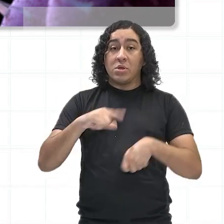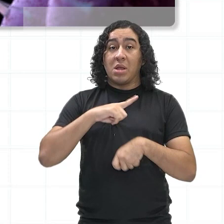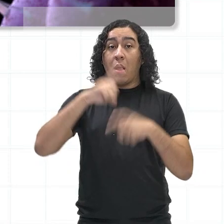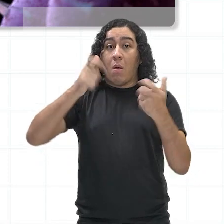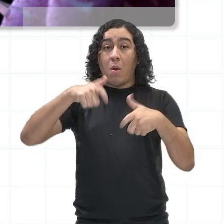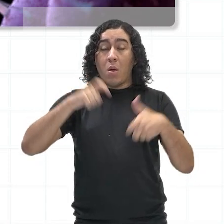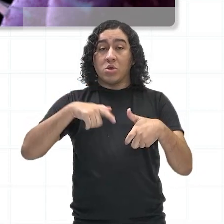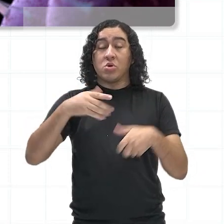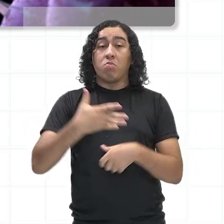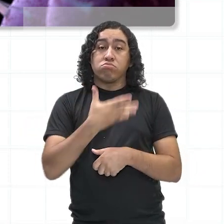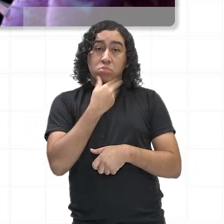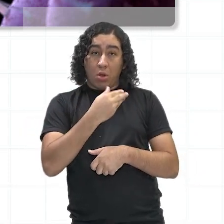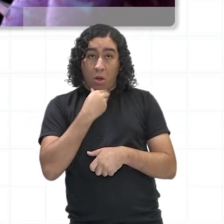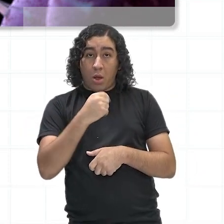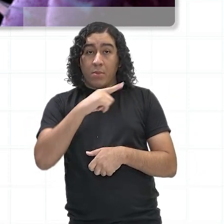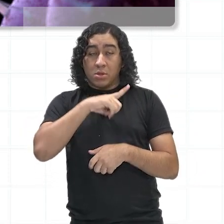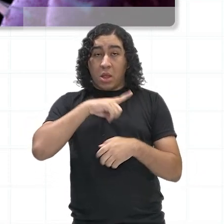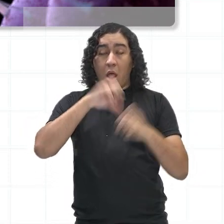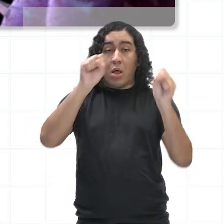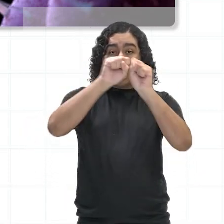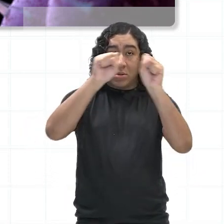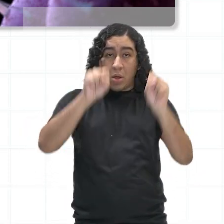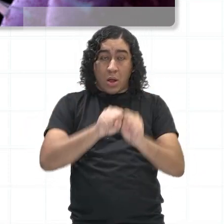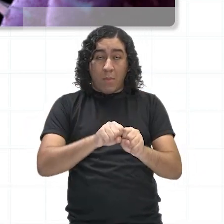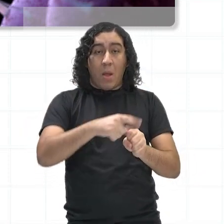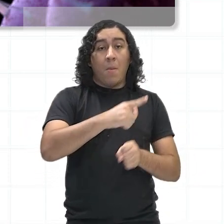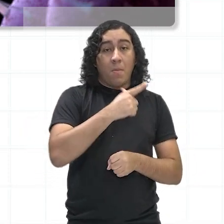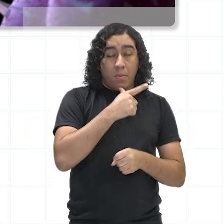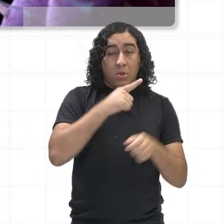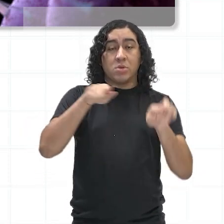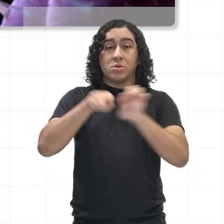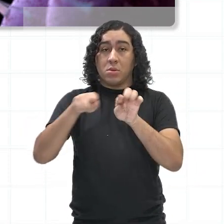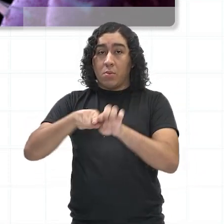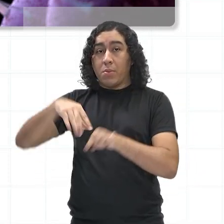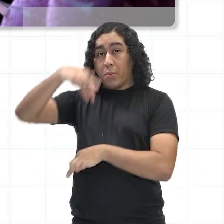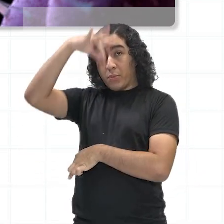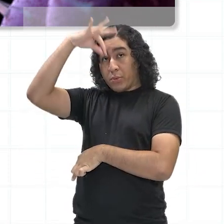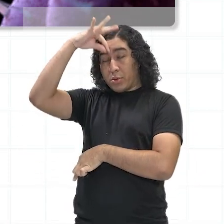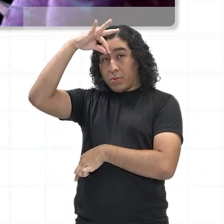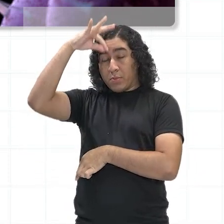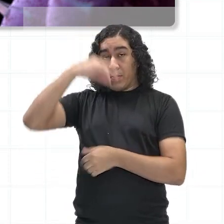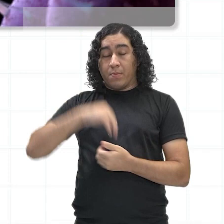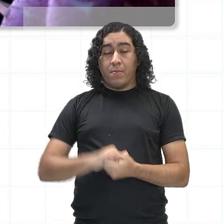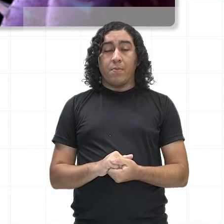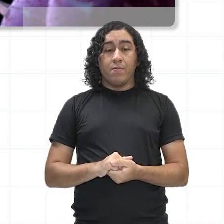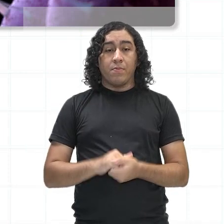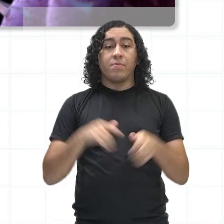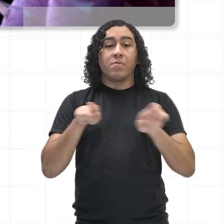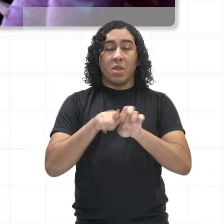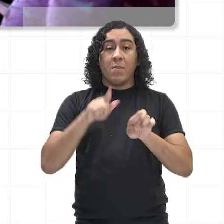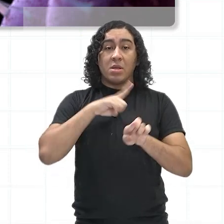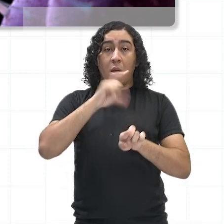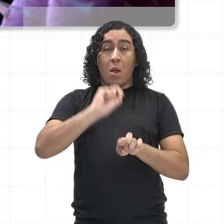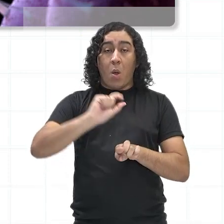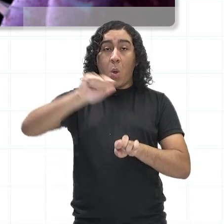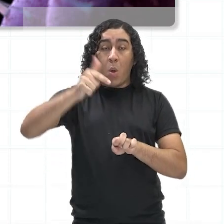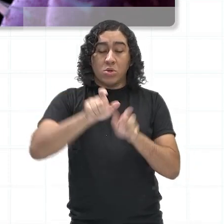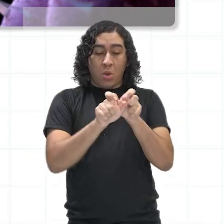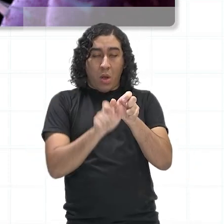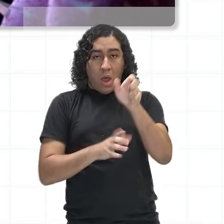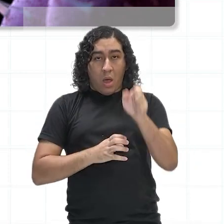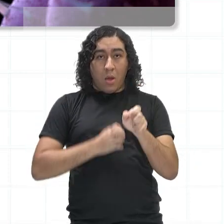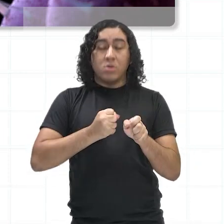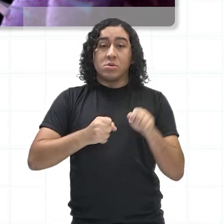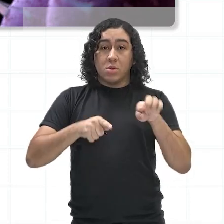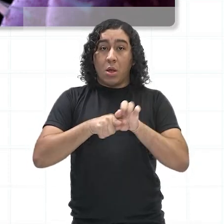genital masculina, como a gente viu na imagem anterior, e feminina, além de outras regiões como o reto, os olhos,